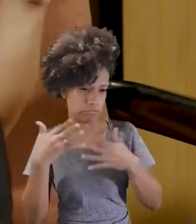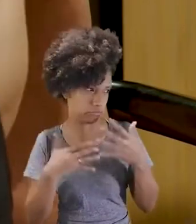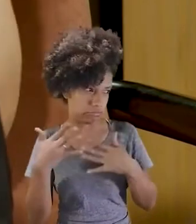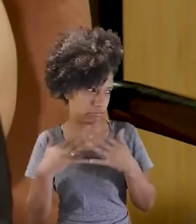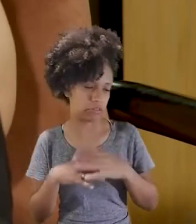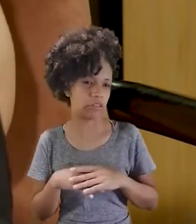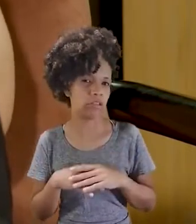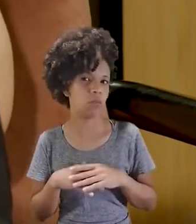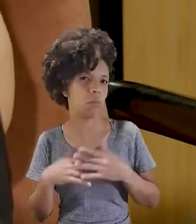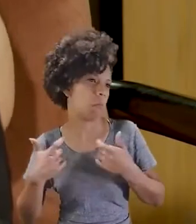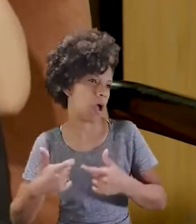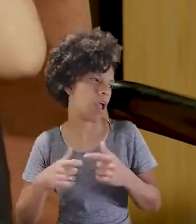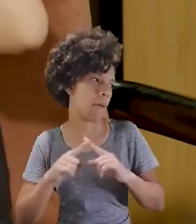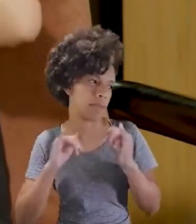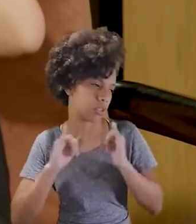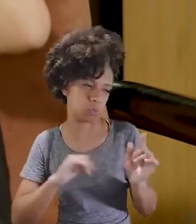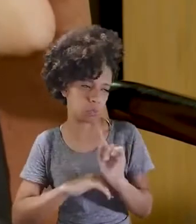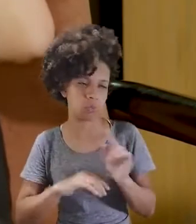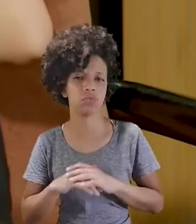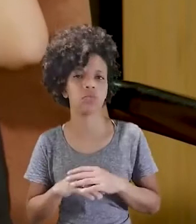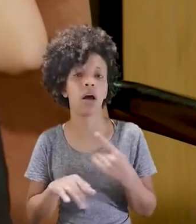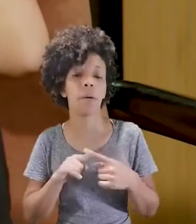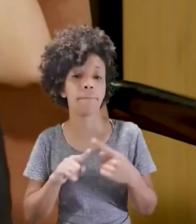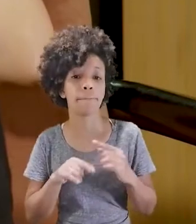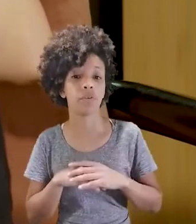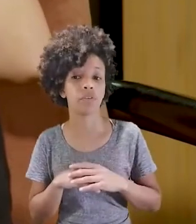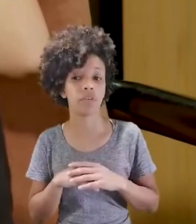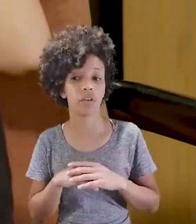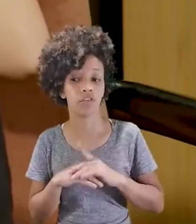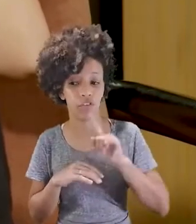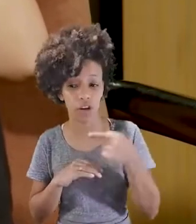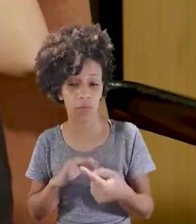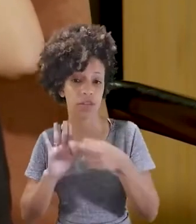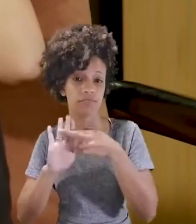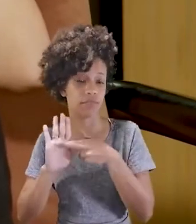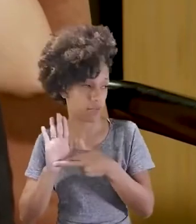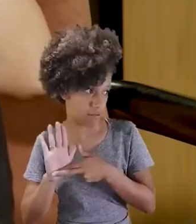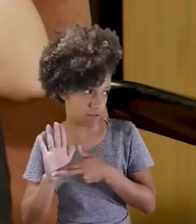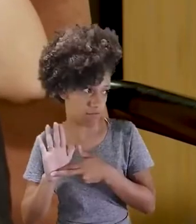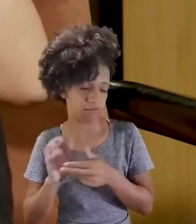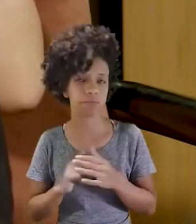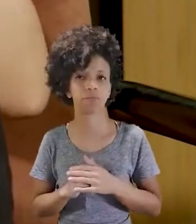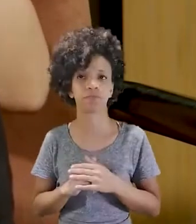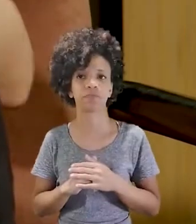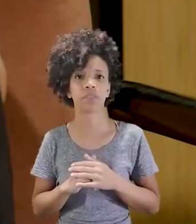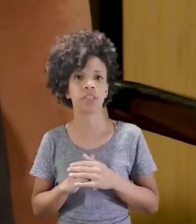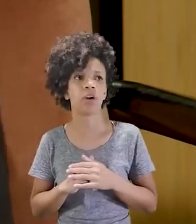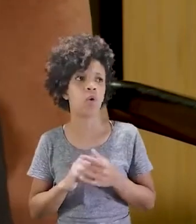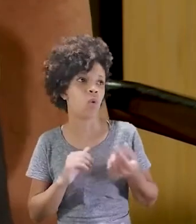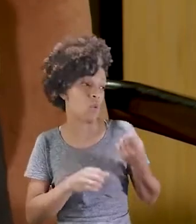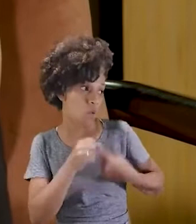visível assim não declarada né porque foi logo depois desse desse estatuto nessa estatuto foi